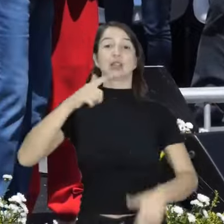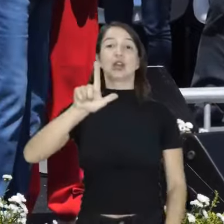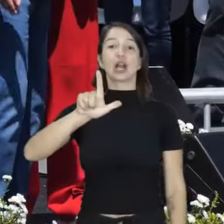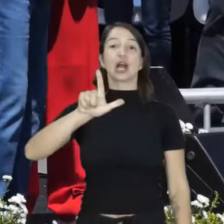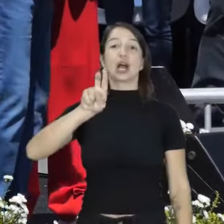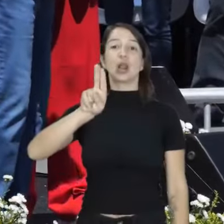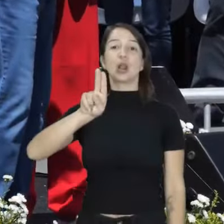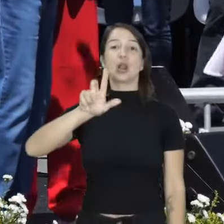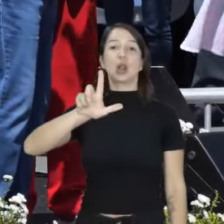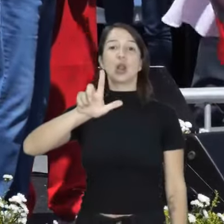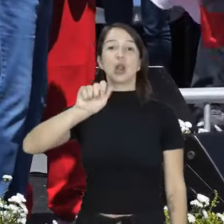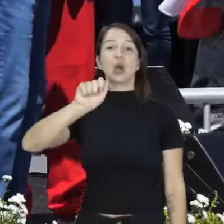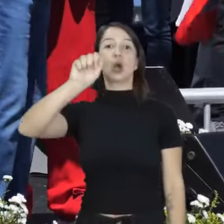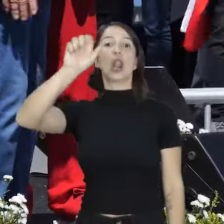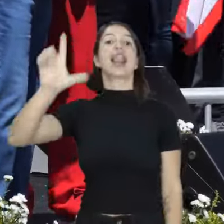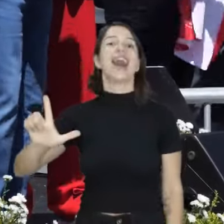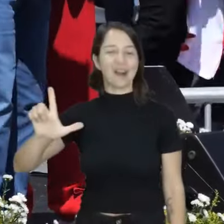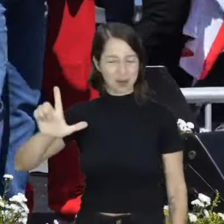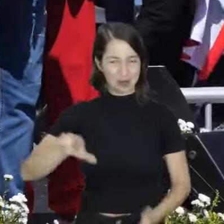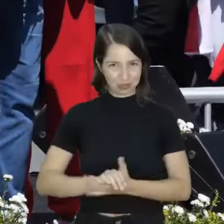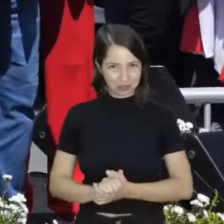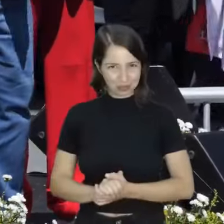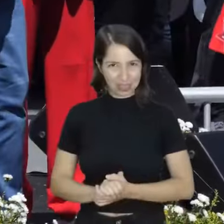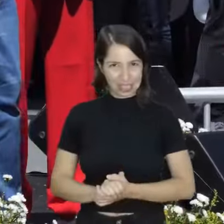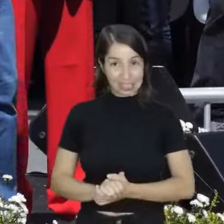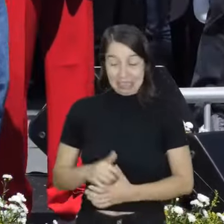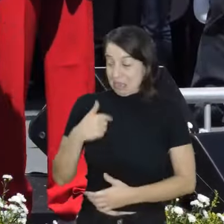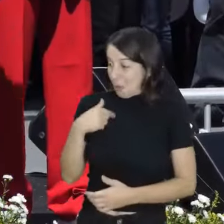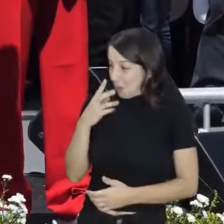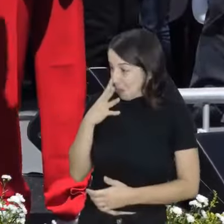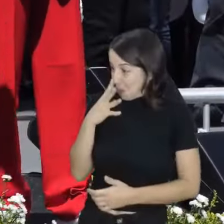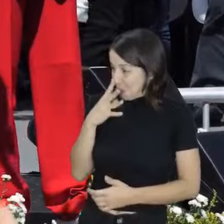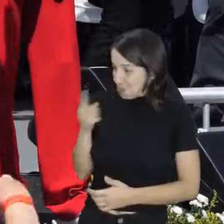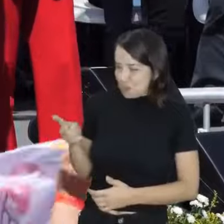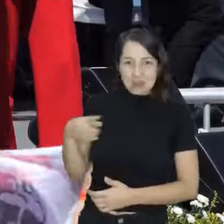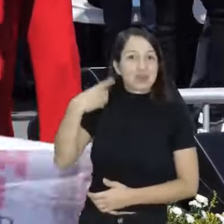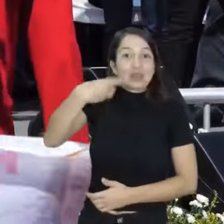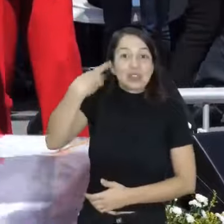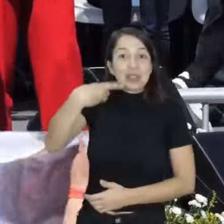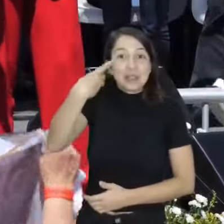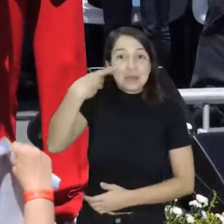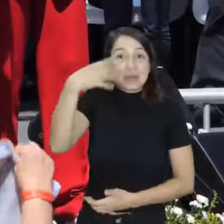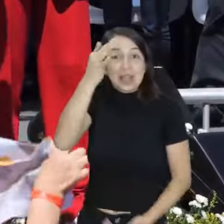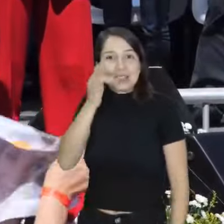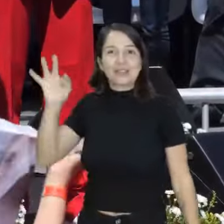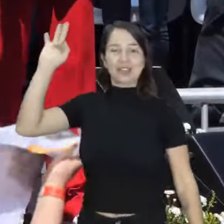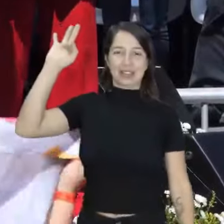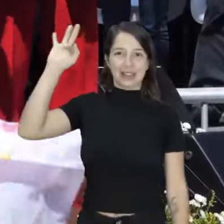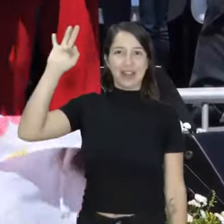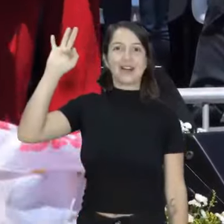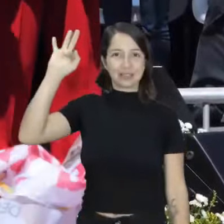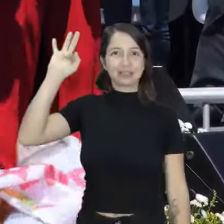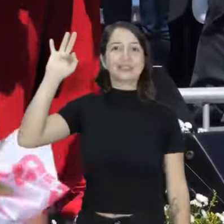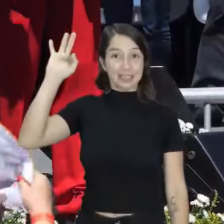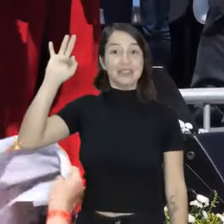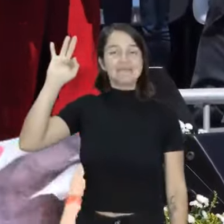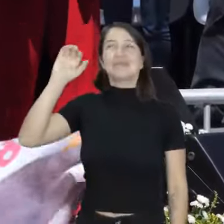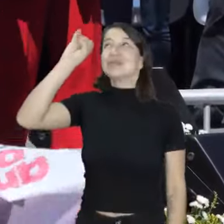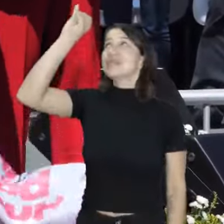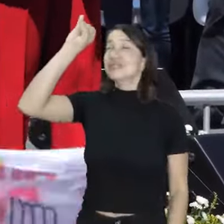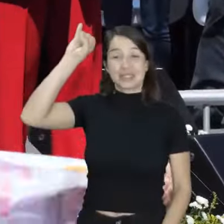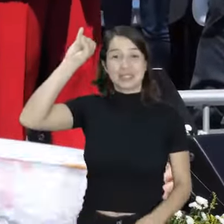federal. Agora, se Deus quiser, vai ser estadual. E se Deus quiser, você vai criar a tua família com muita decência e